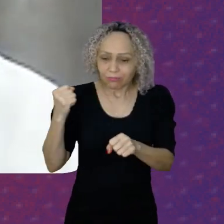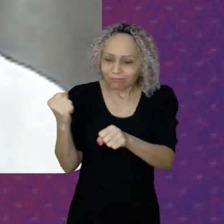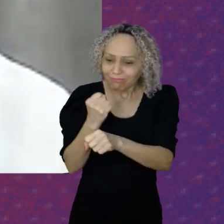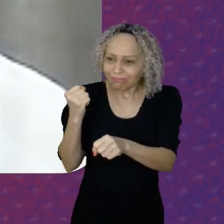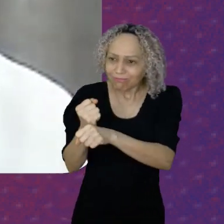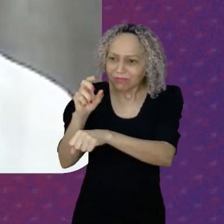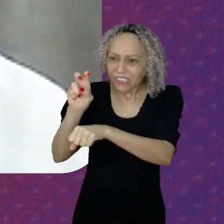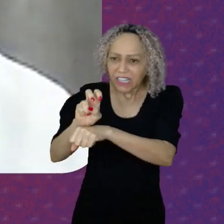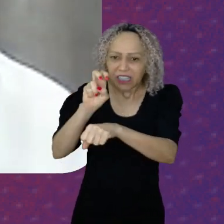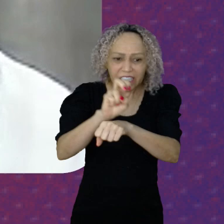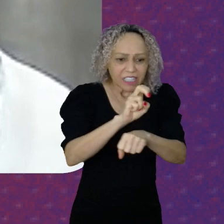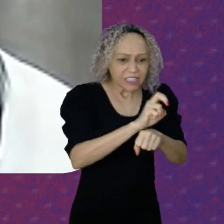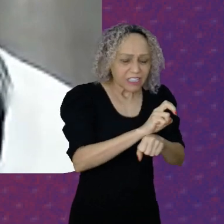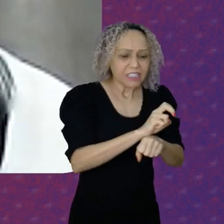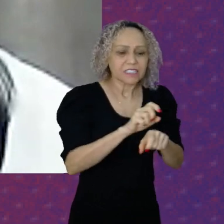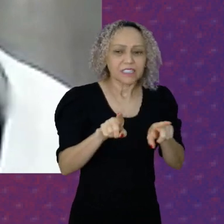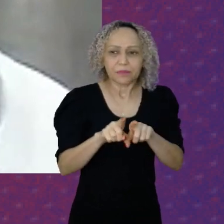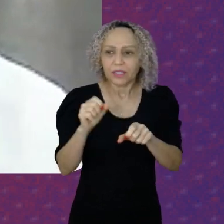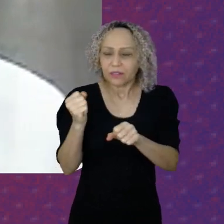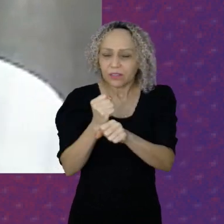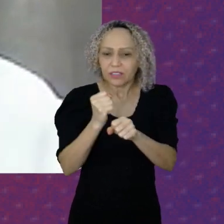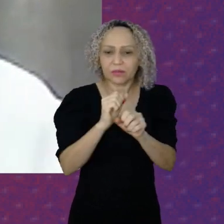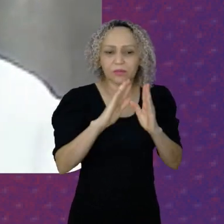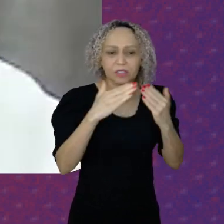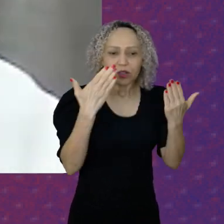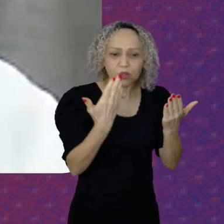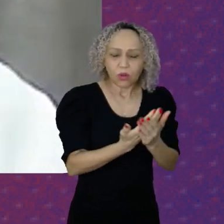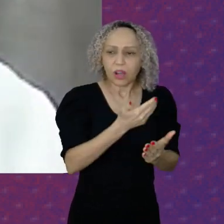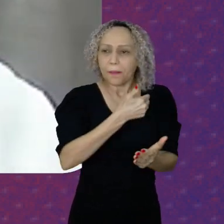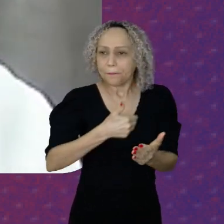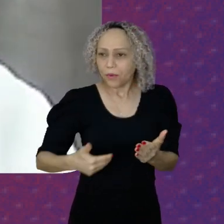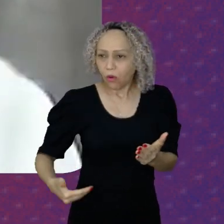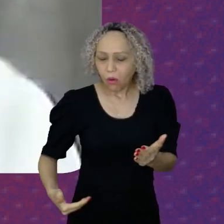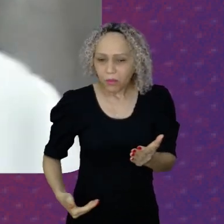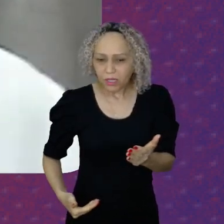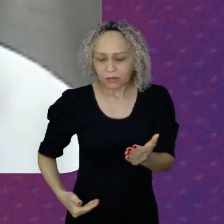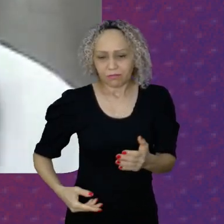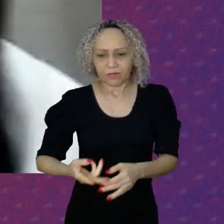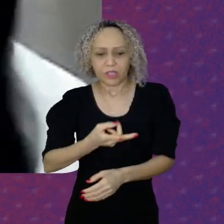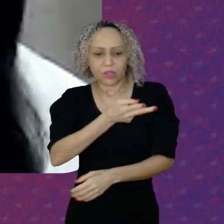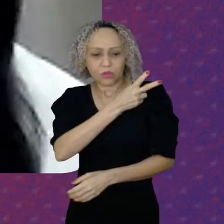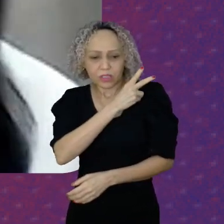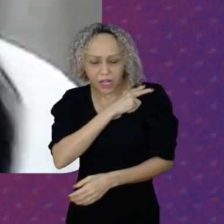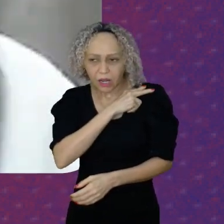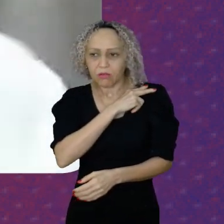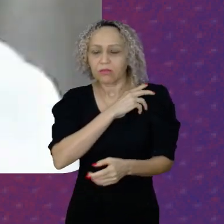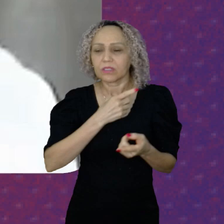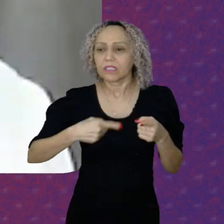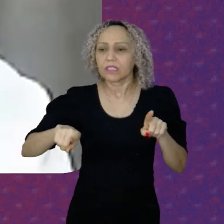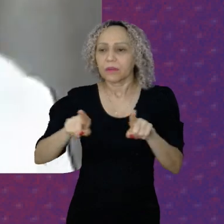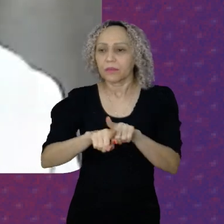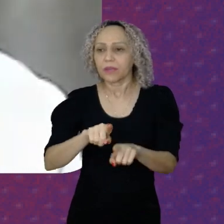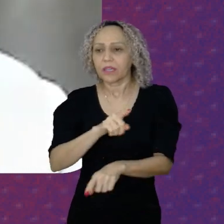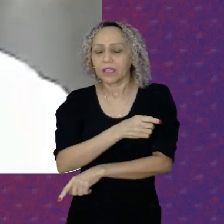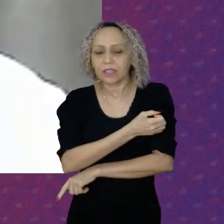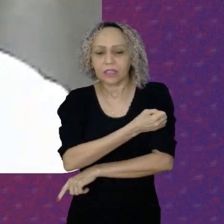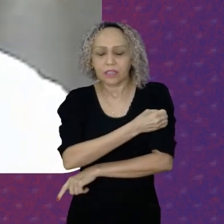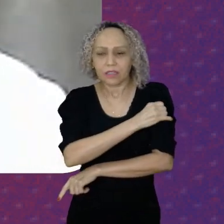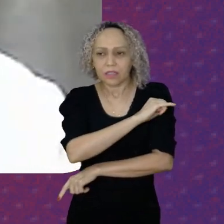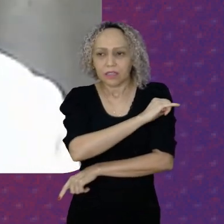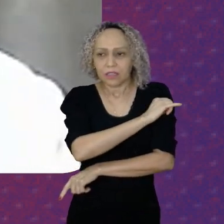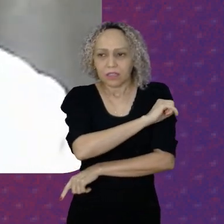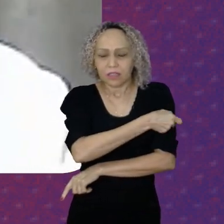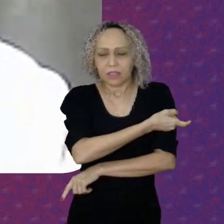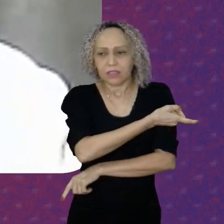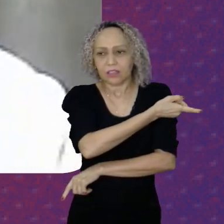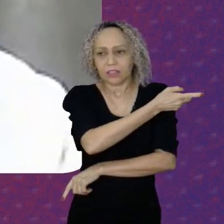muitas escolas públicas, tá? Não só de segundo grau, mas também de primeiro grau. Portanto, os investimentos na